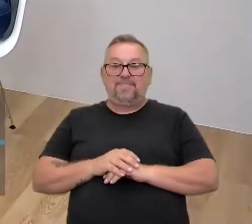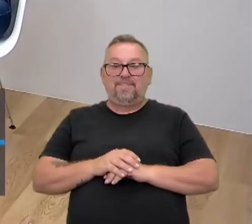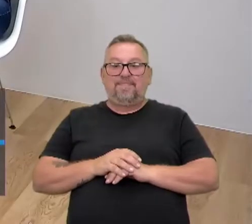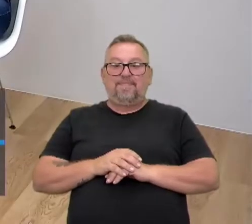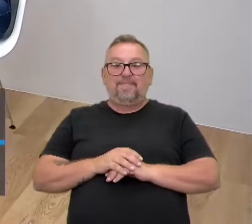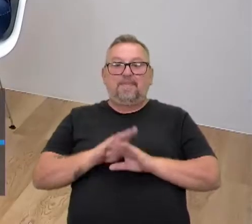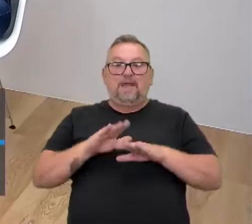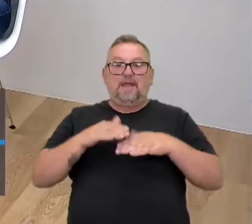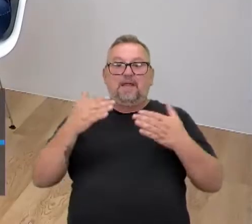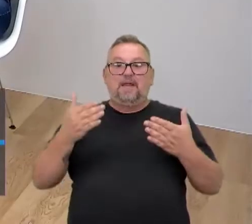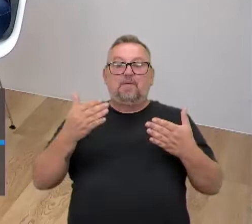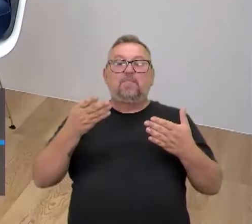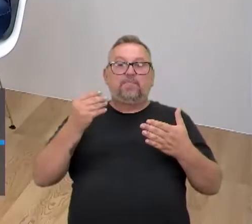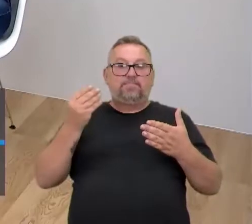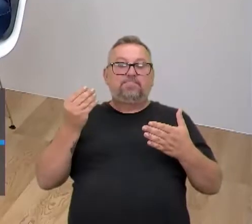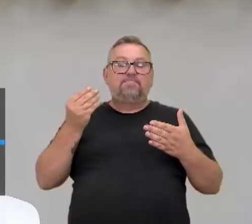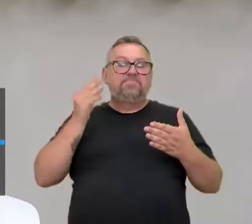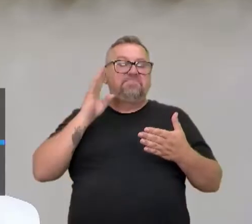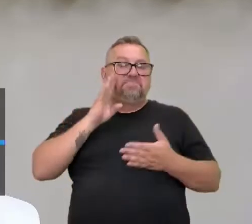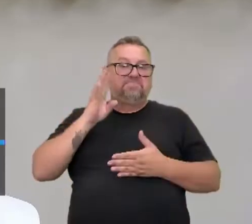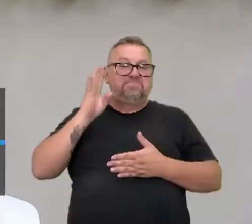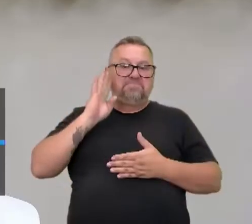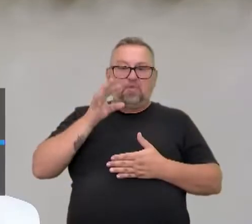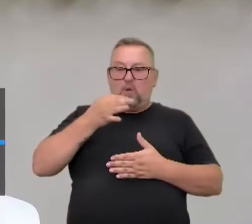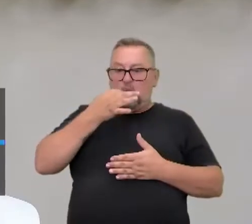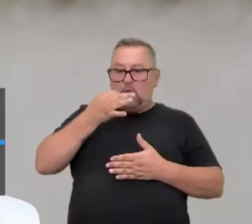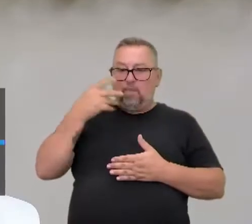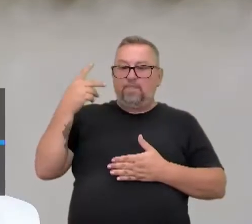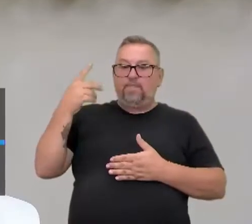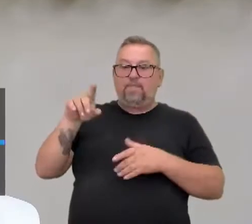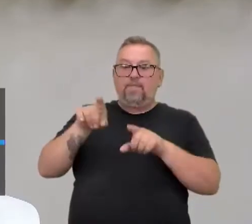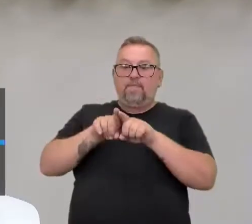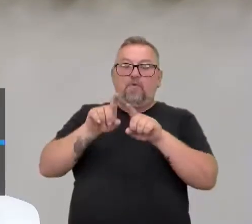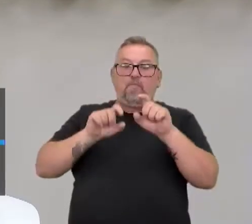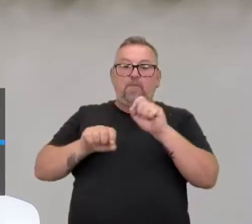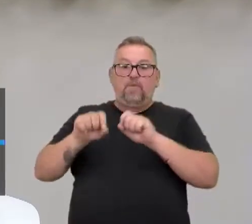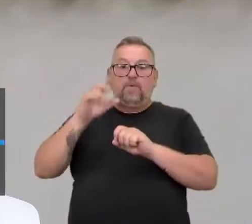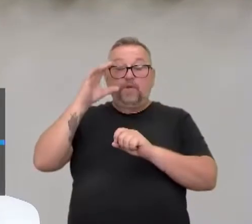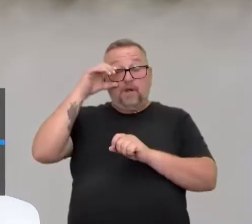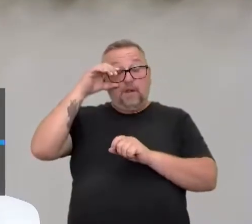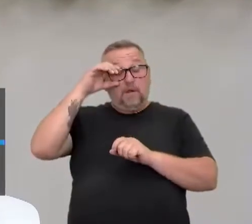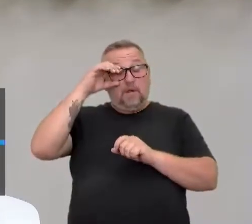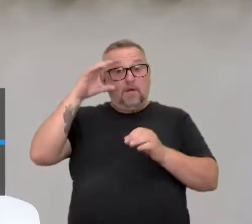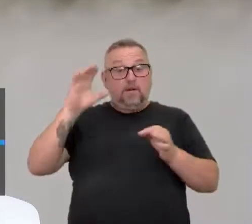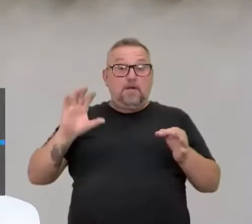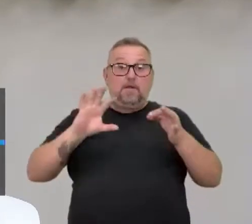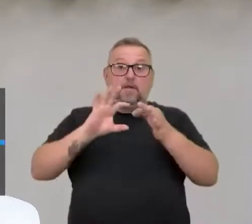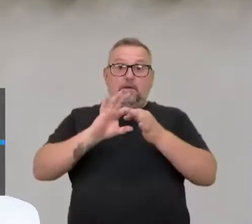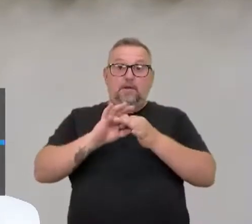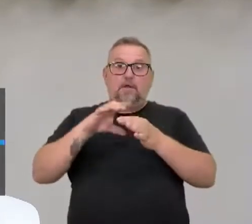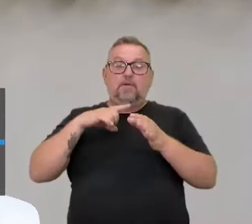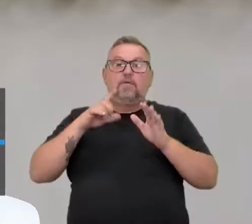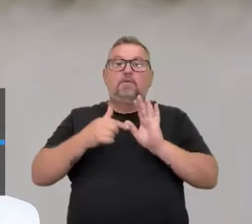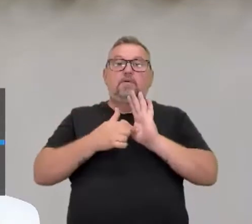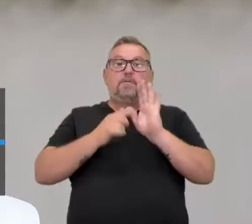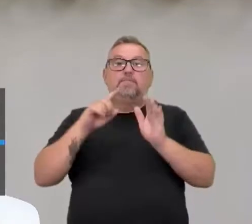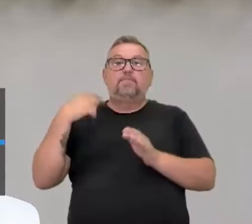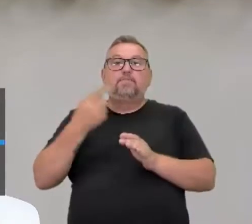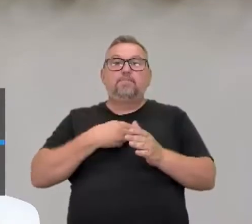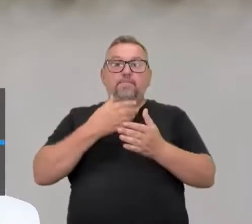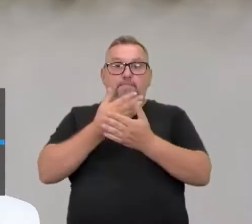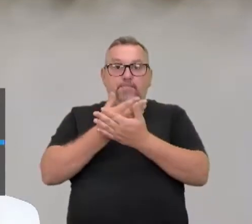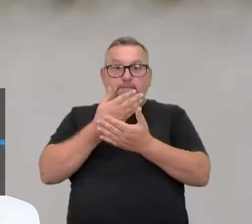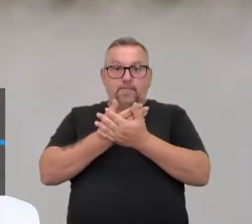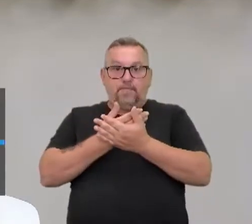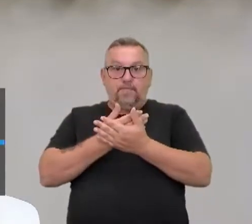Então, muito bem colocado, Guerreiro, essas questões, de integração que a gente vai apresentar na nossa aula,